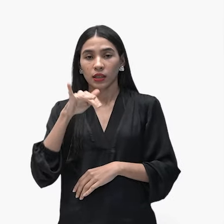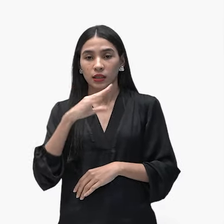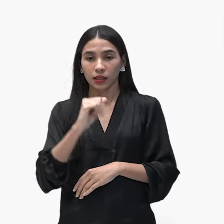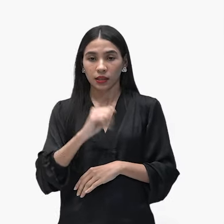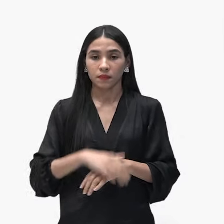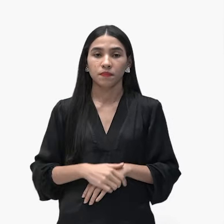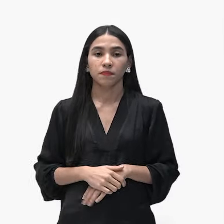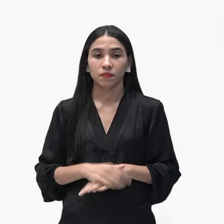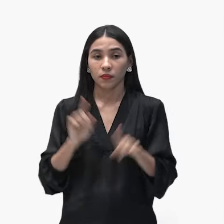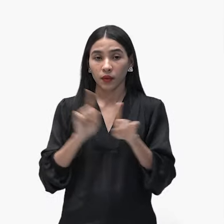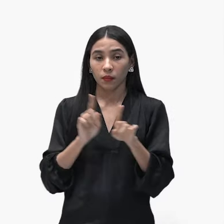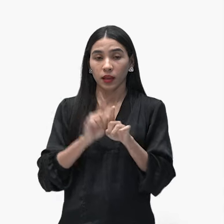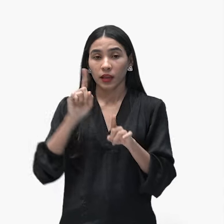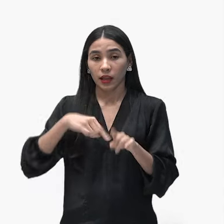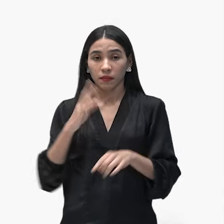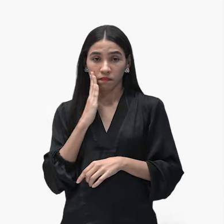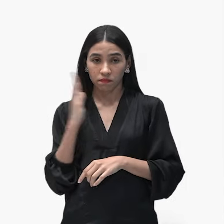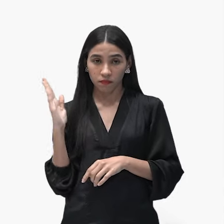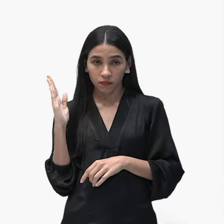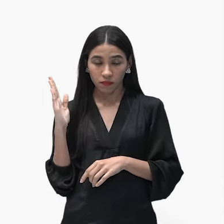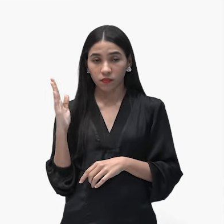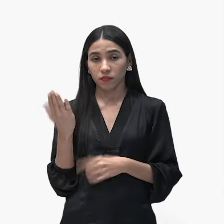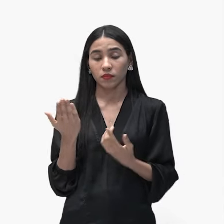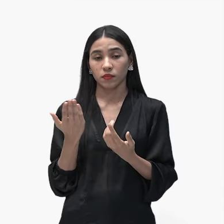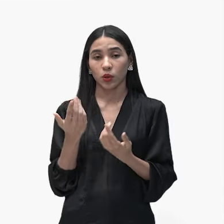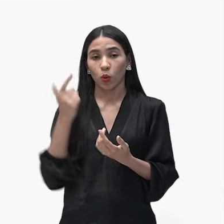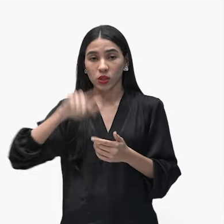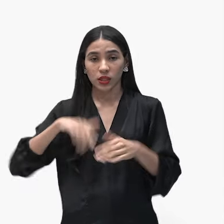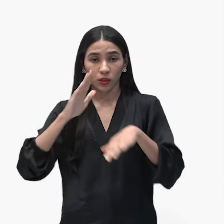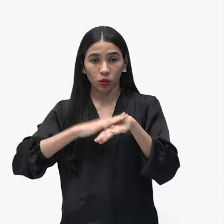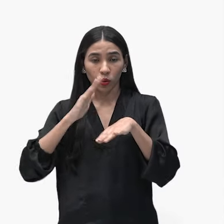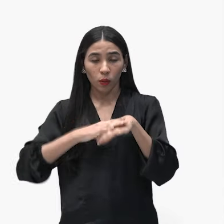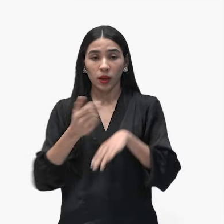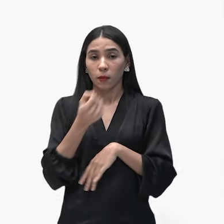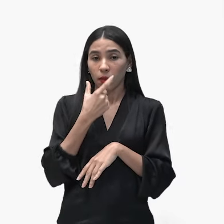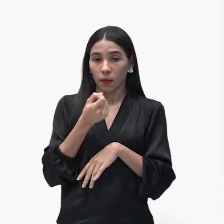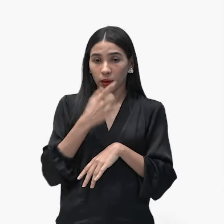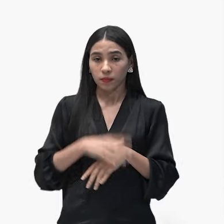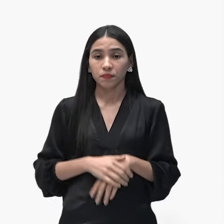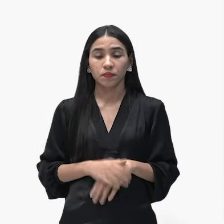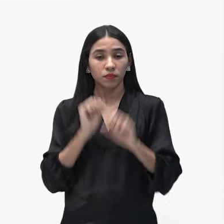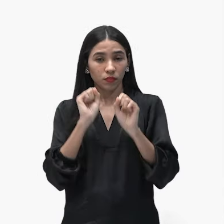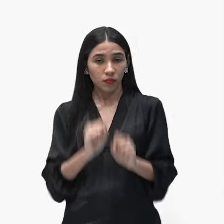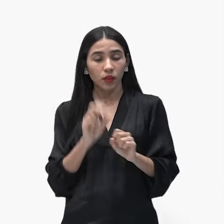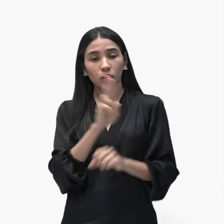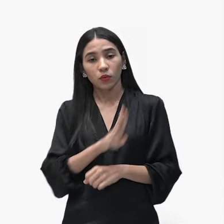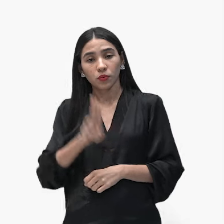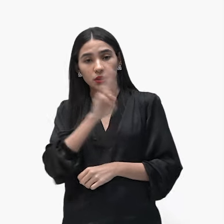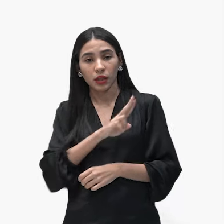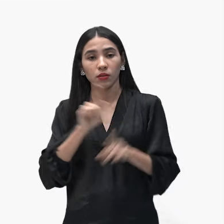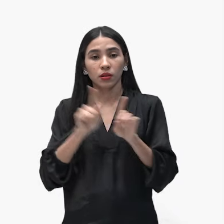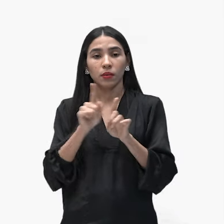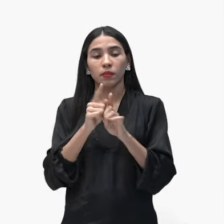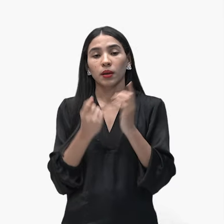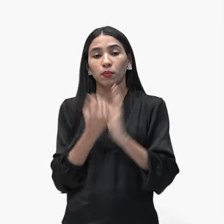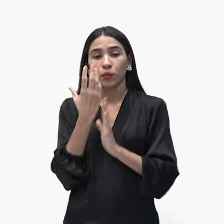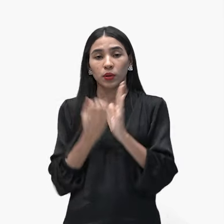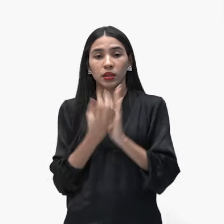que ele é matéria-prima para a produção de medicamentos. Eles apresentam componentes que podem ser usados na fabricação de